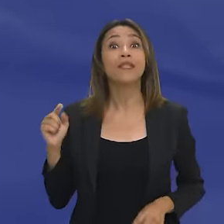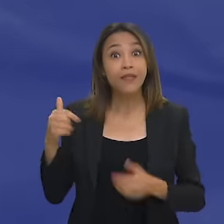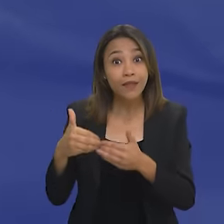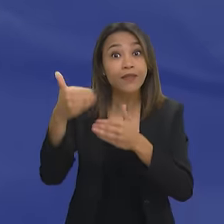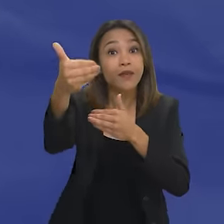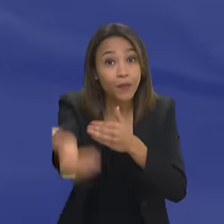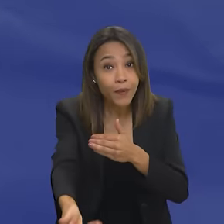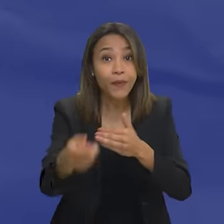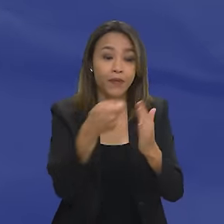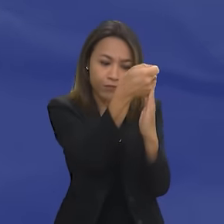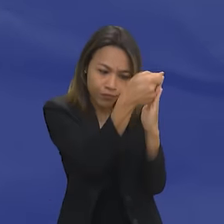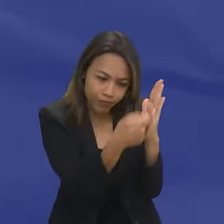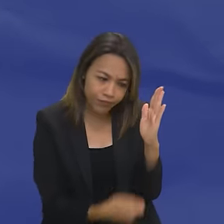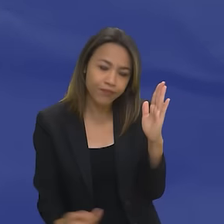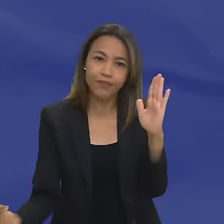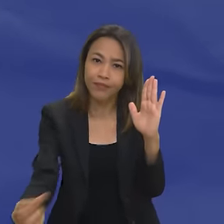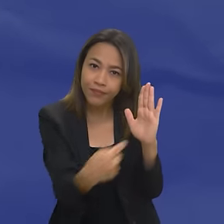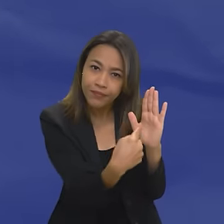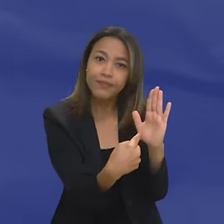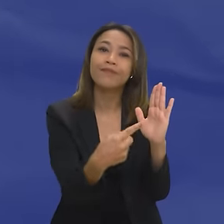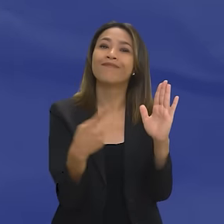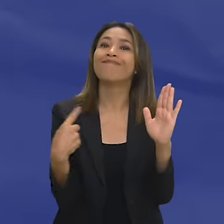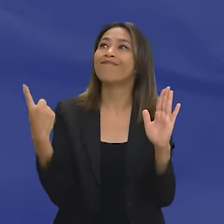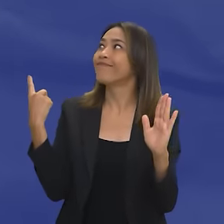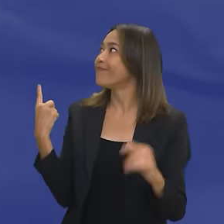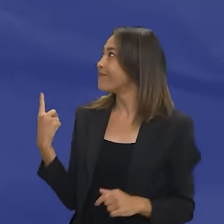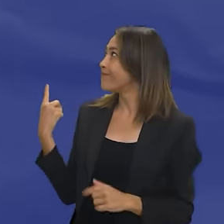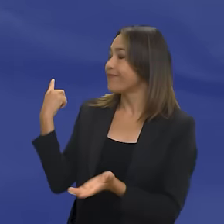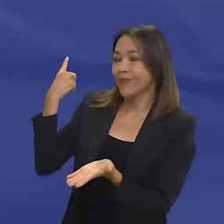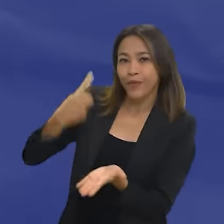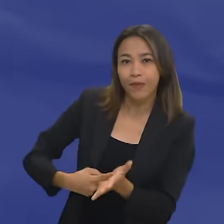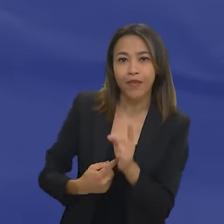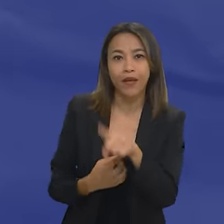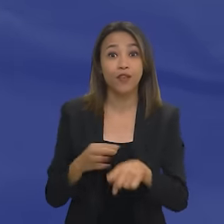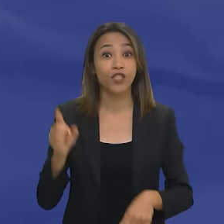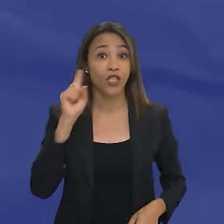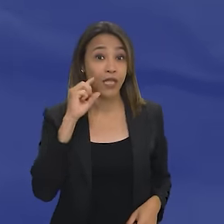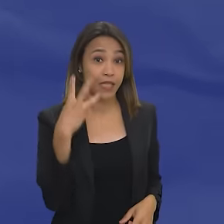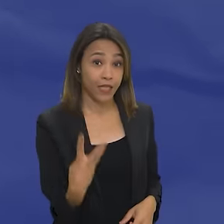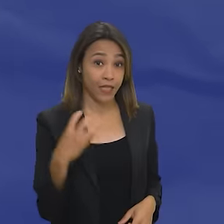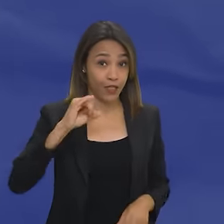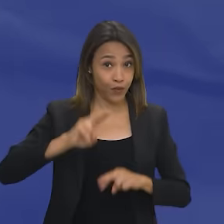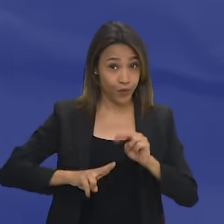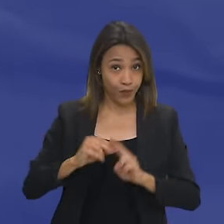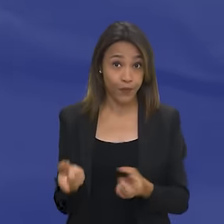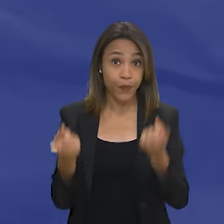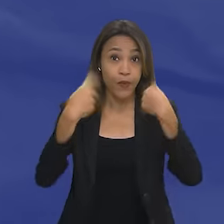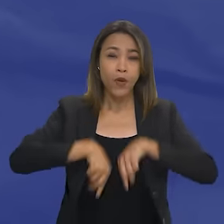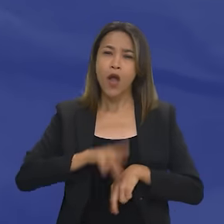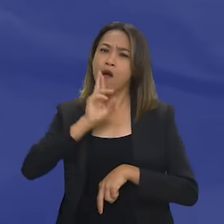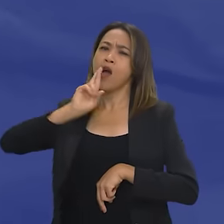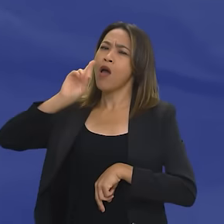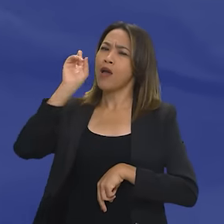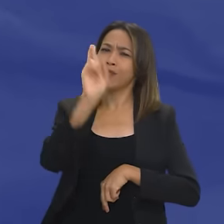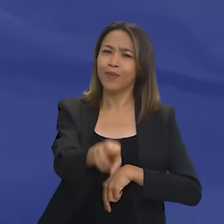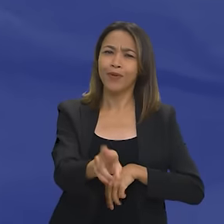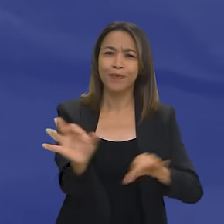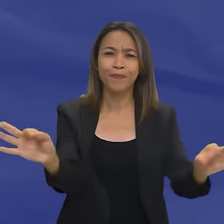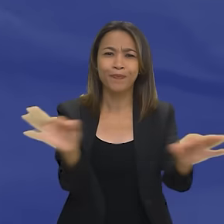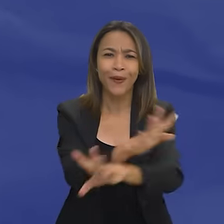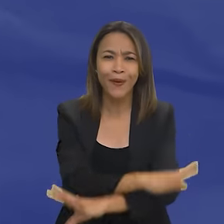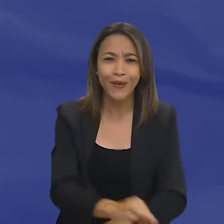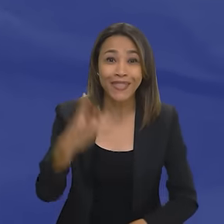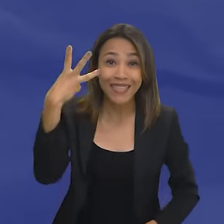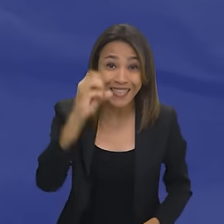preliminares das provas discursivas e redação está marcada para 3 de junho. O resultado final sai dia